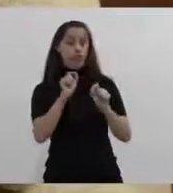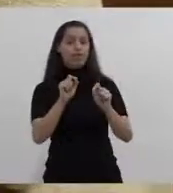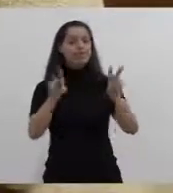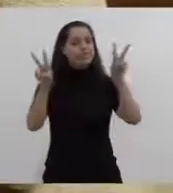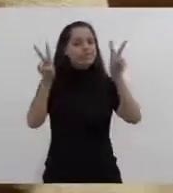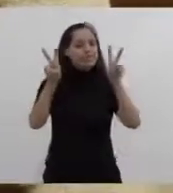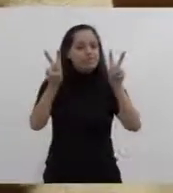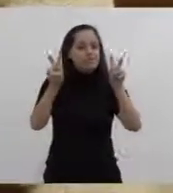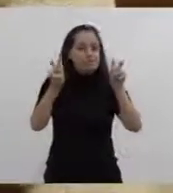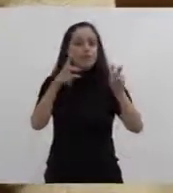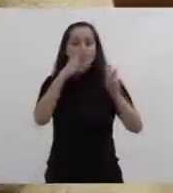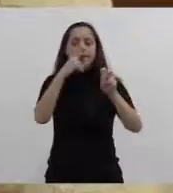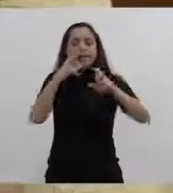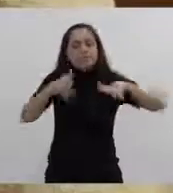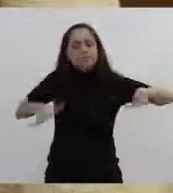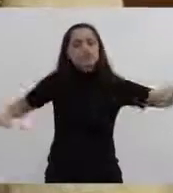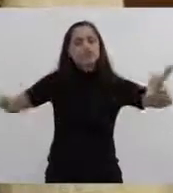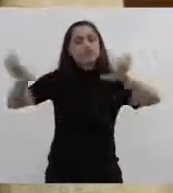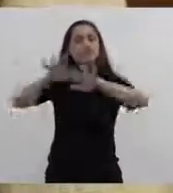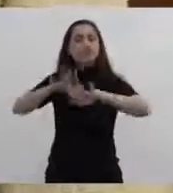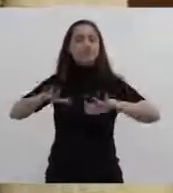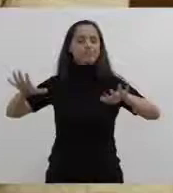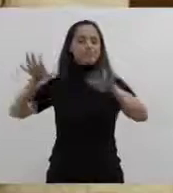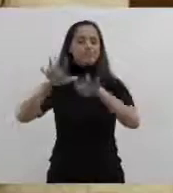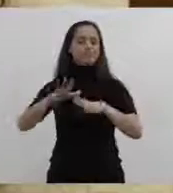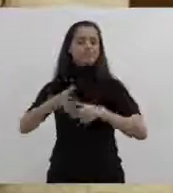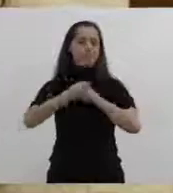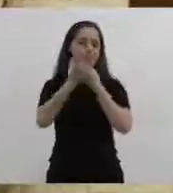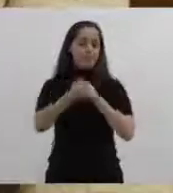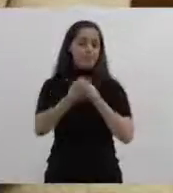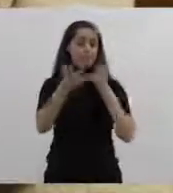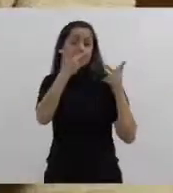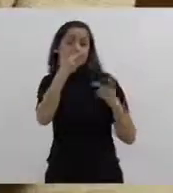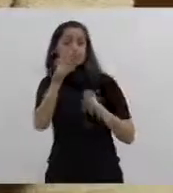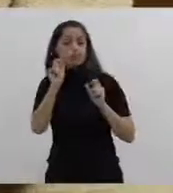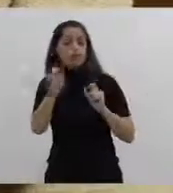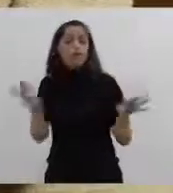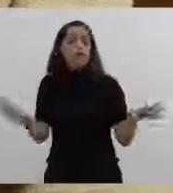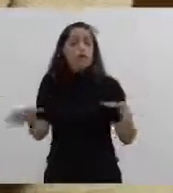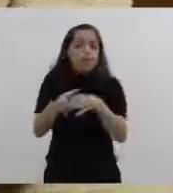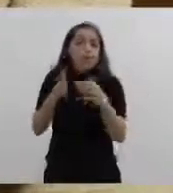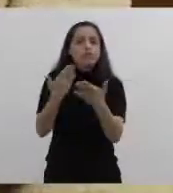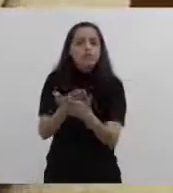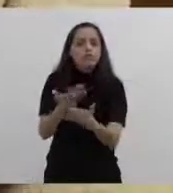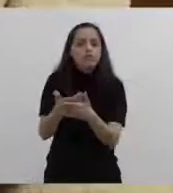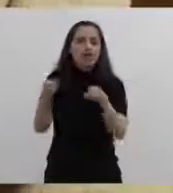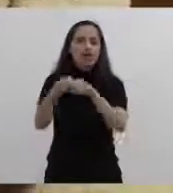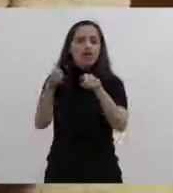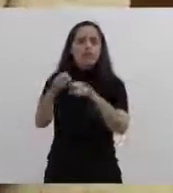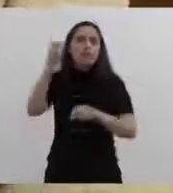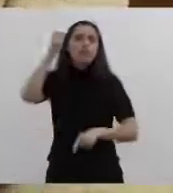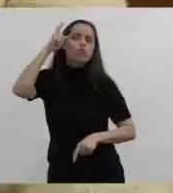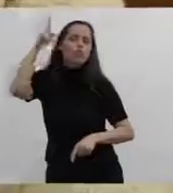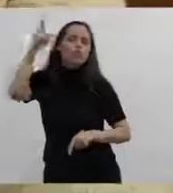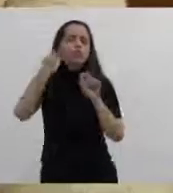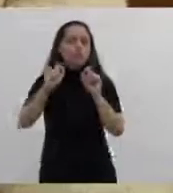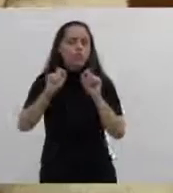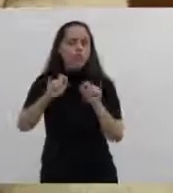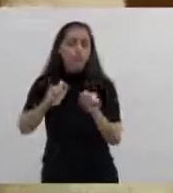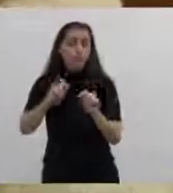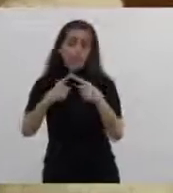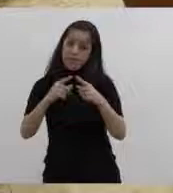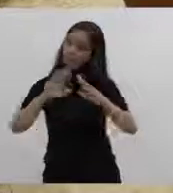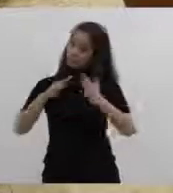preciso trabalhar essa questão em um nível mais geral no âmbito da comunidade e da cultura. Porque a escola inclusiva, na